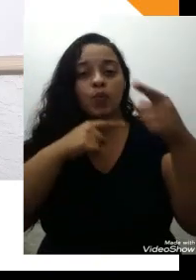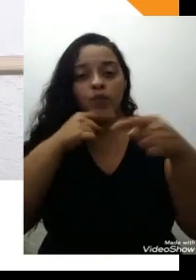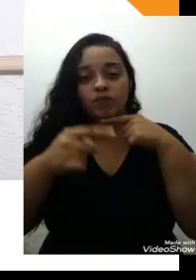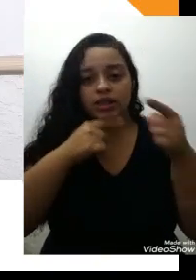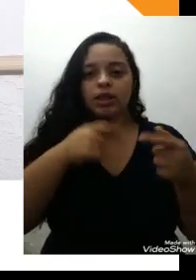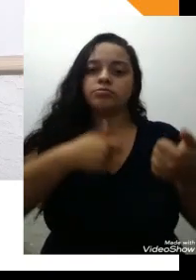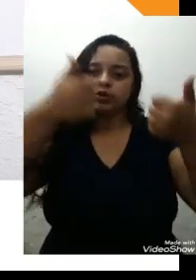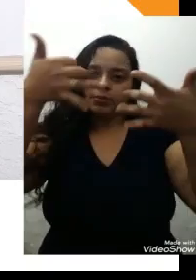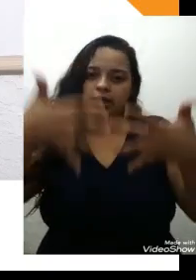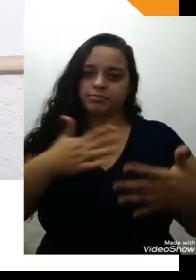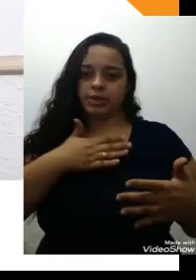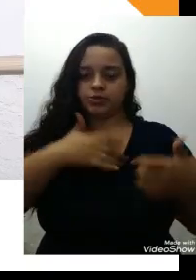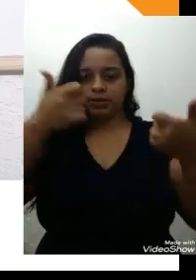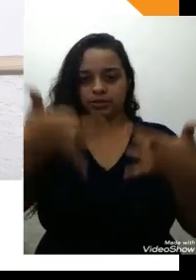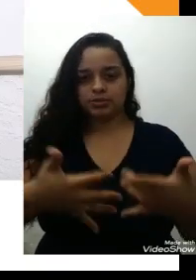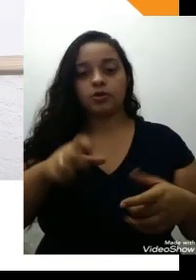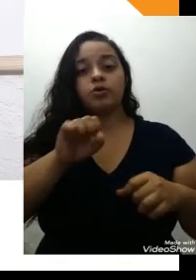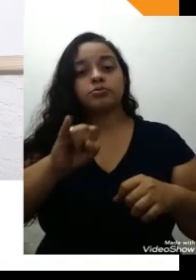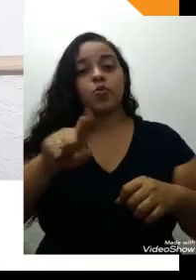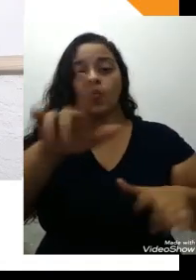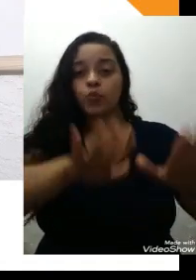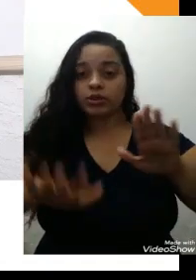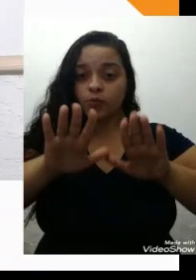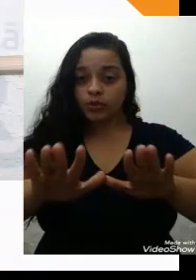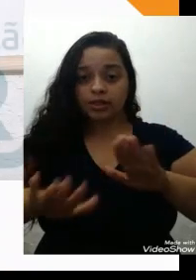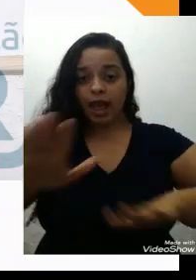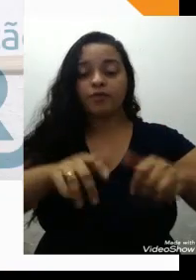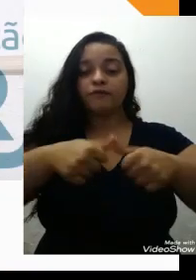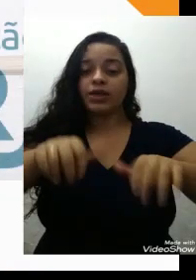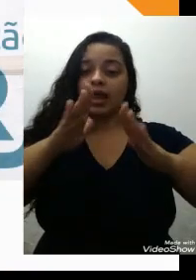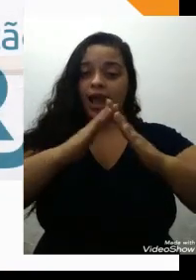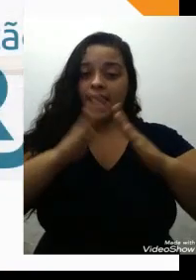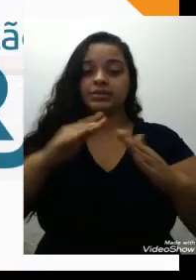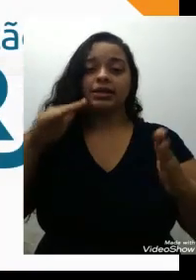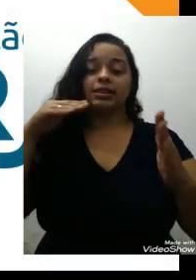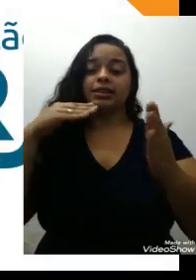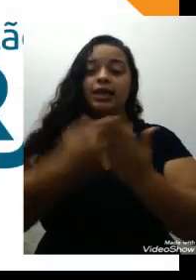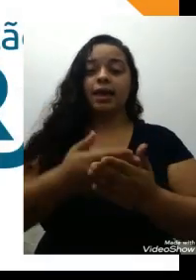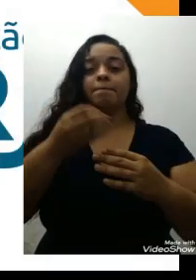existir da minha explicação, ok? Cuidem-se, fiquem em casa e até breve.